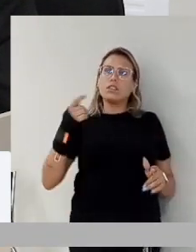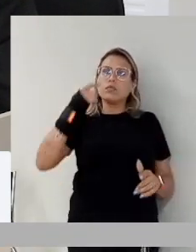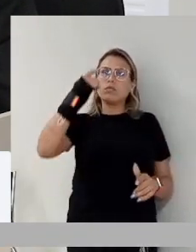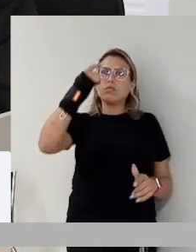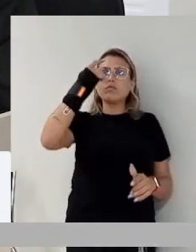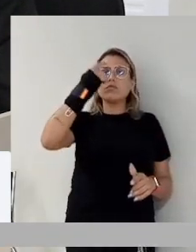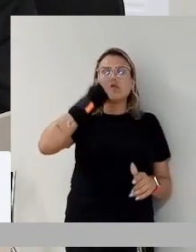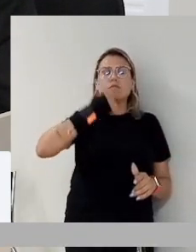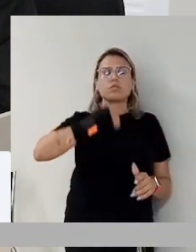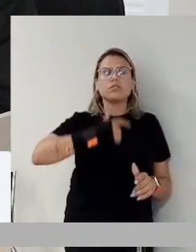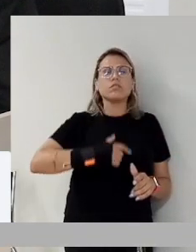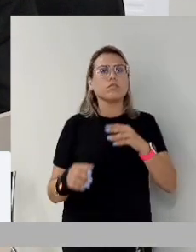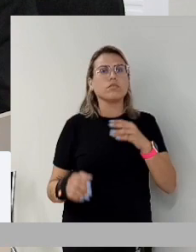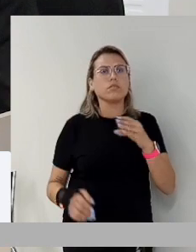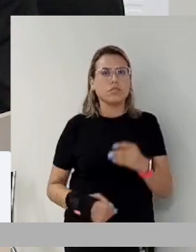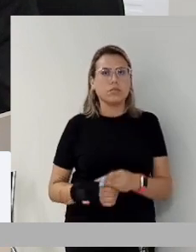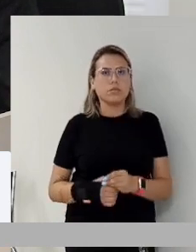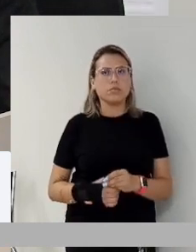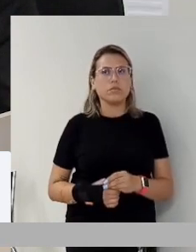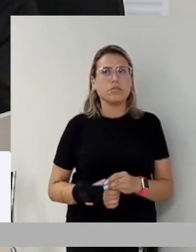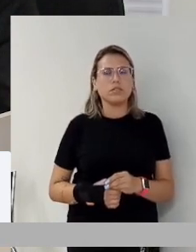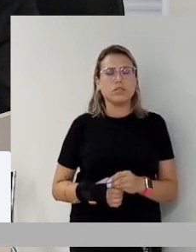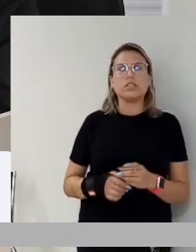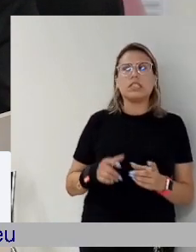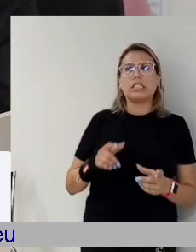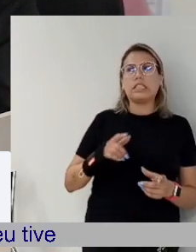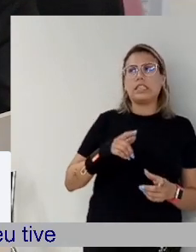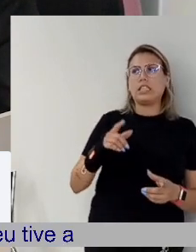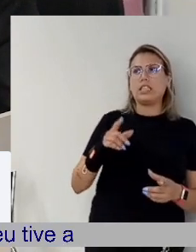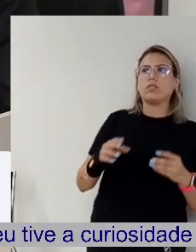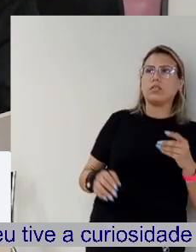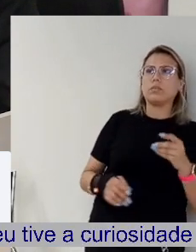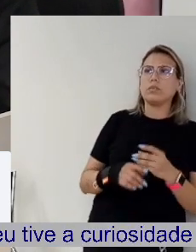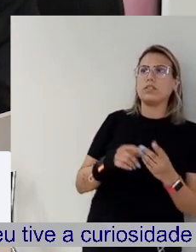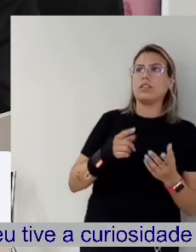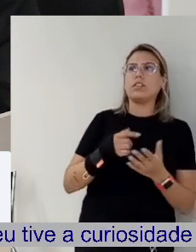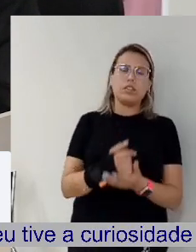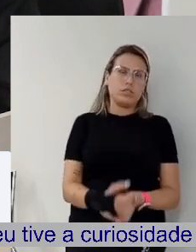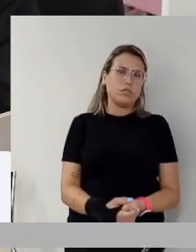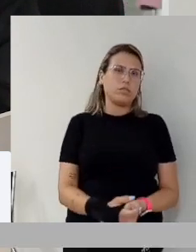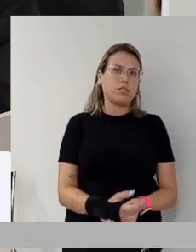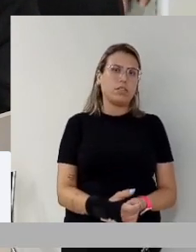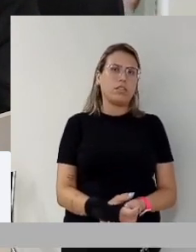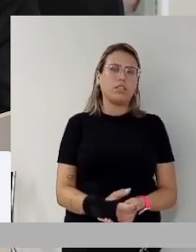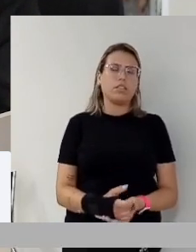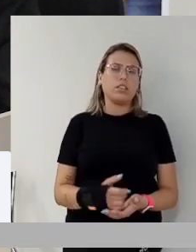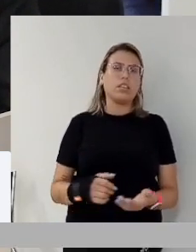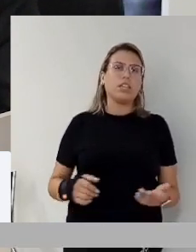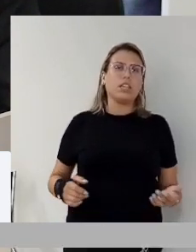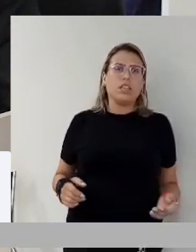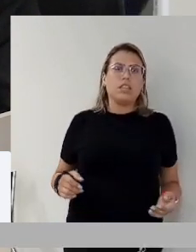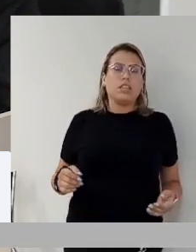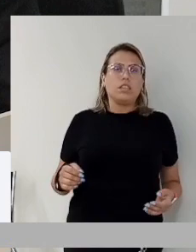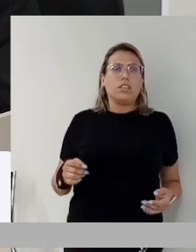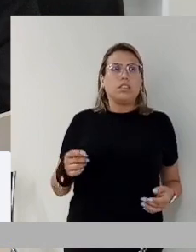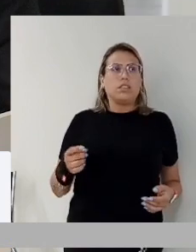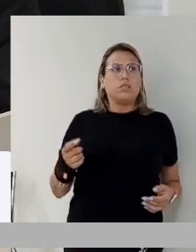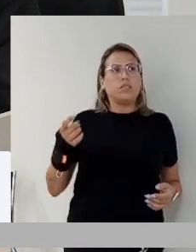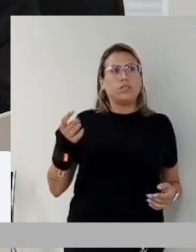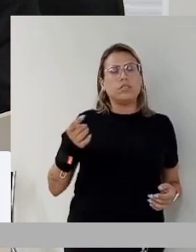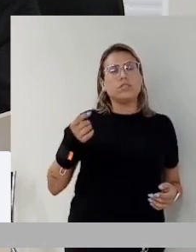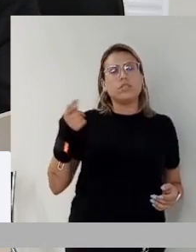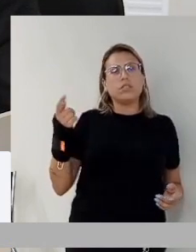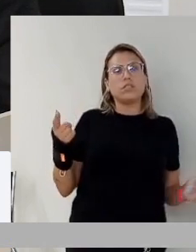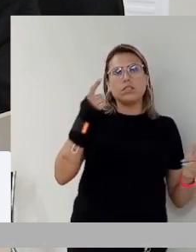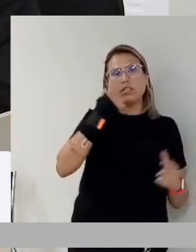dar su C de contribuição tem que contribuir Tem que ajudar porque senão fica difícil o poder público só por si só dá conta dessa demanda E aí